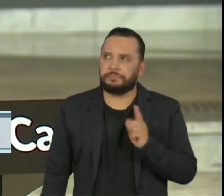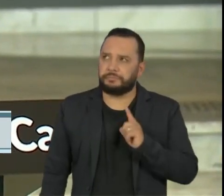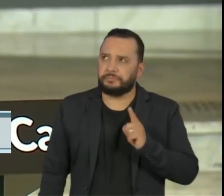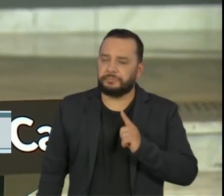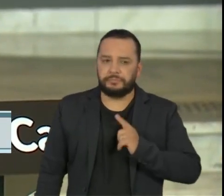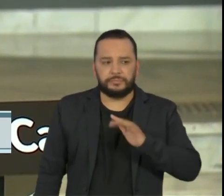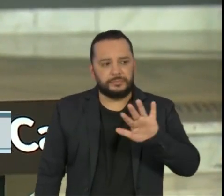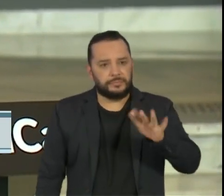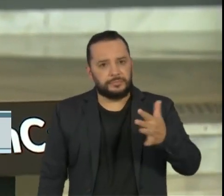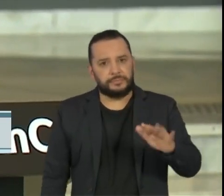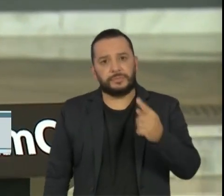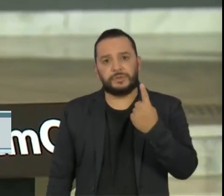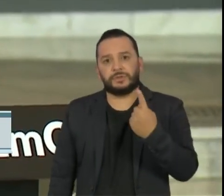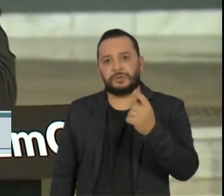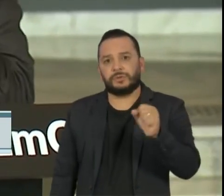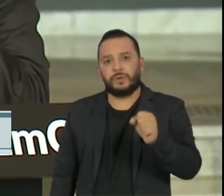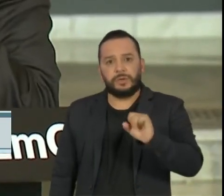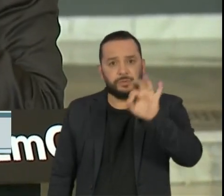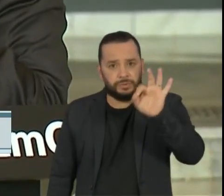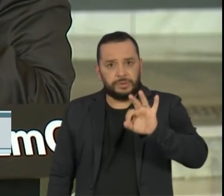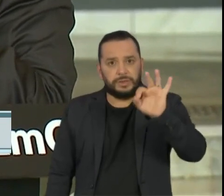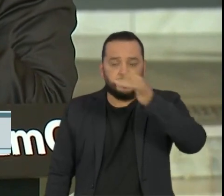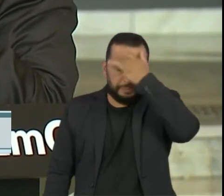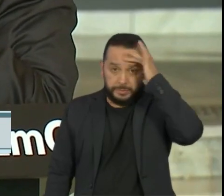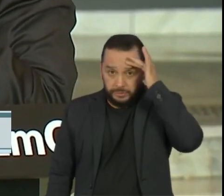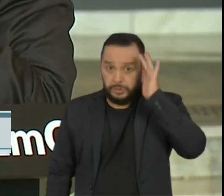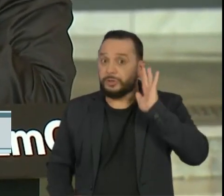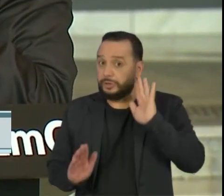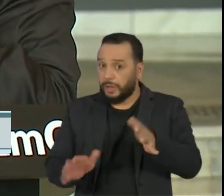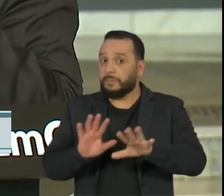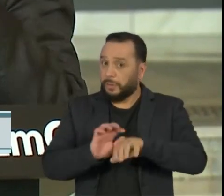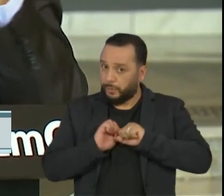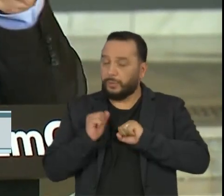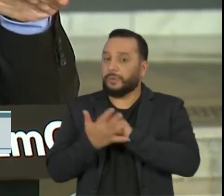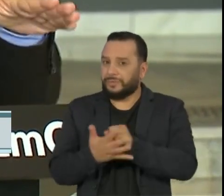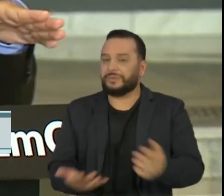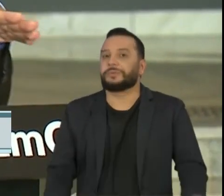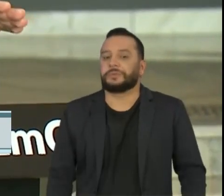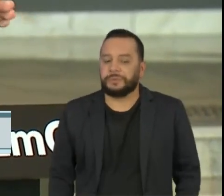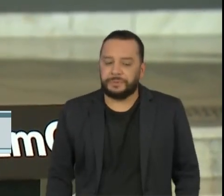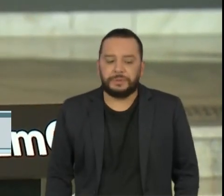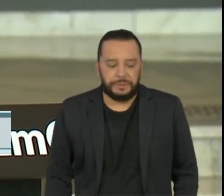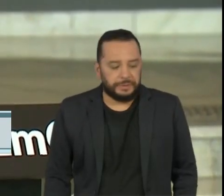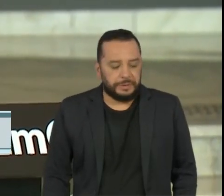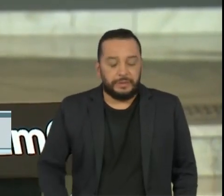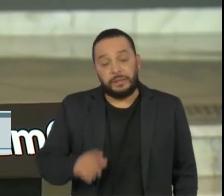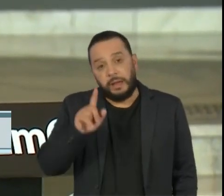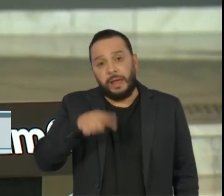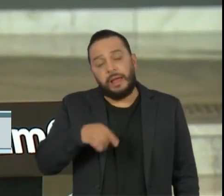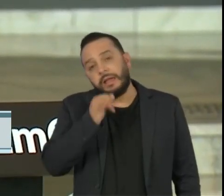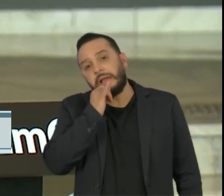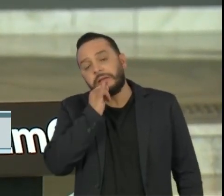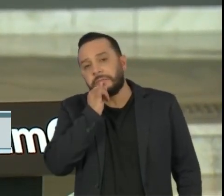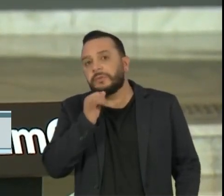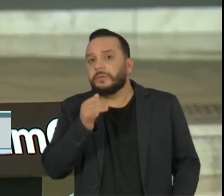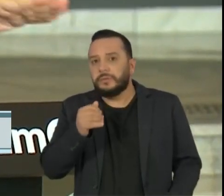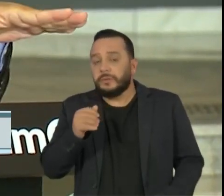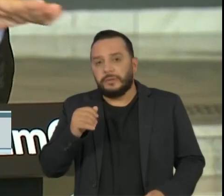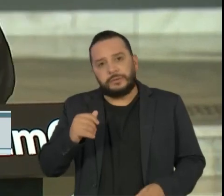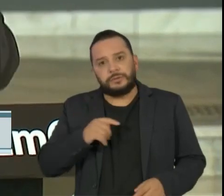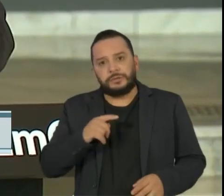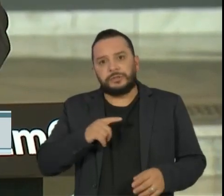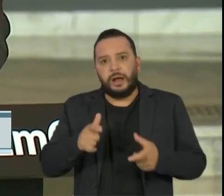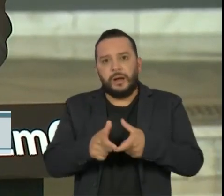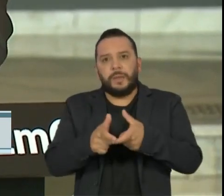de 18% de indivíduos que já tiveram contato. Então, isso deve ser a parte mais alta da curva